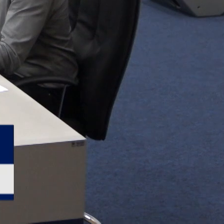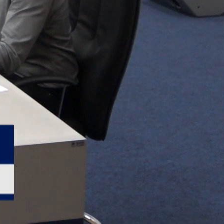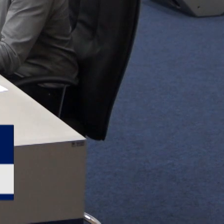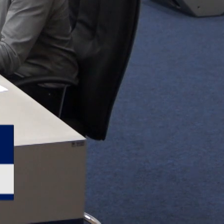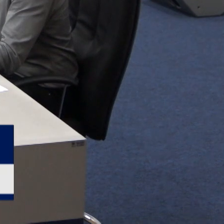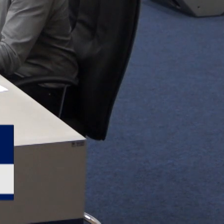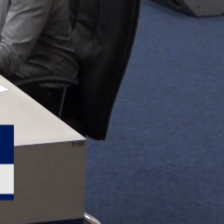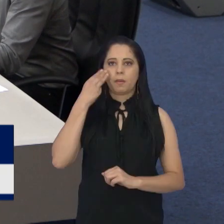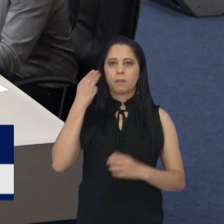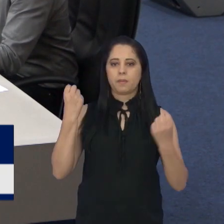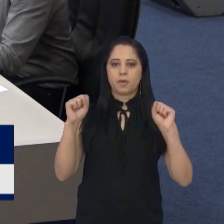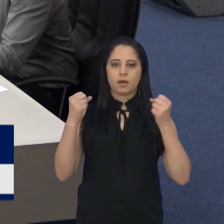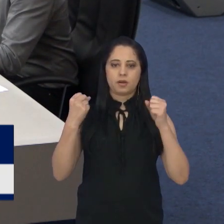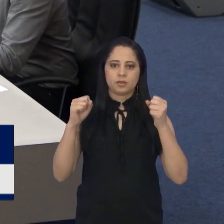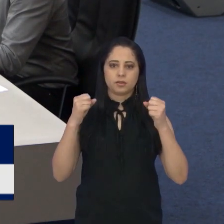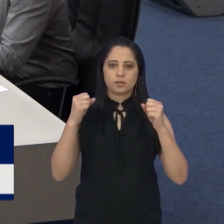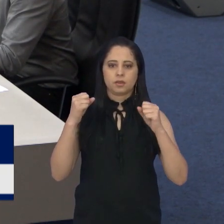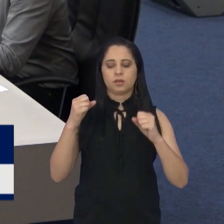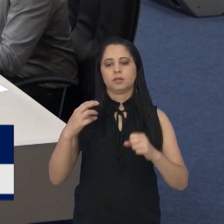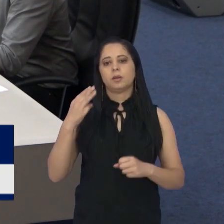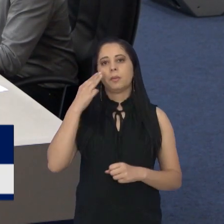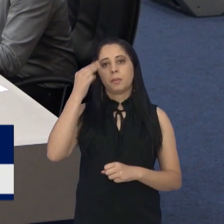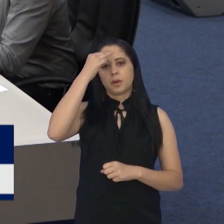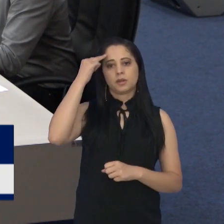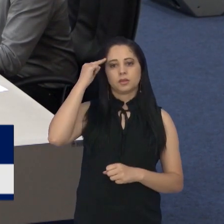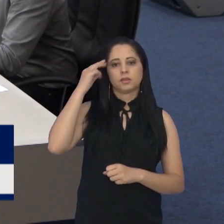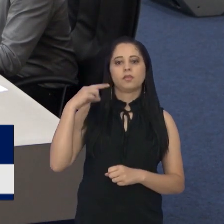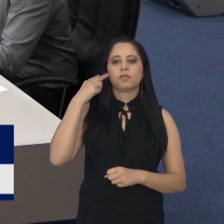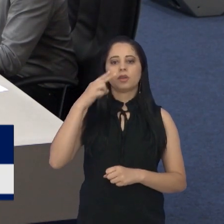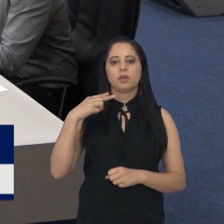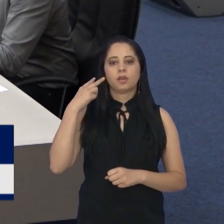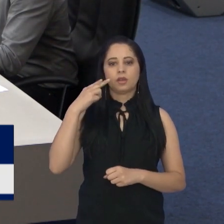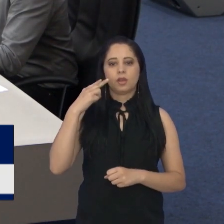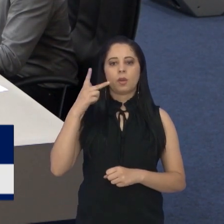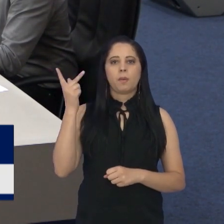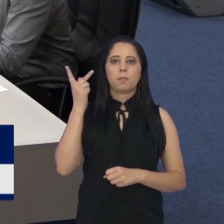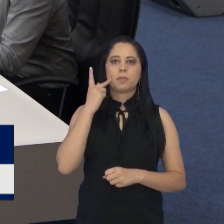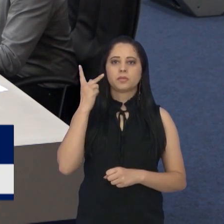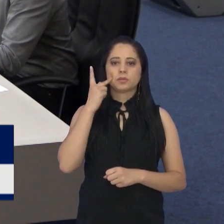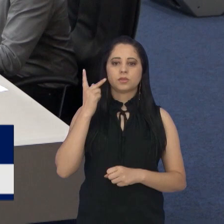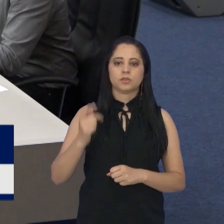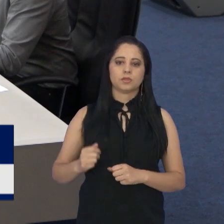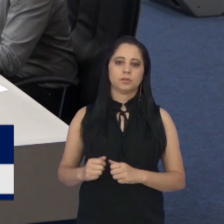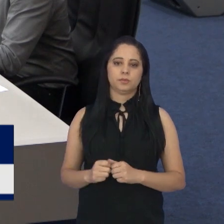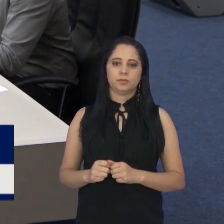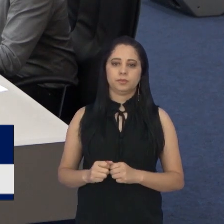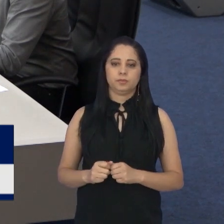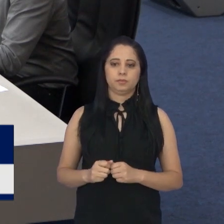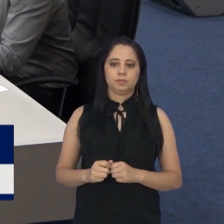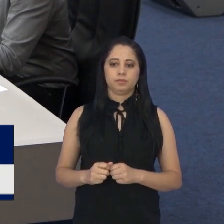vereador Marcelo Garcia, vereador Rafael Pascucci,